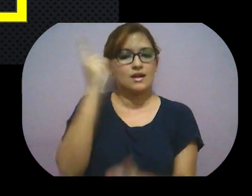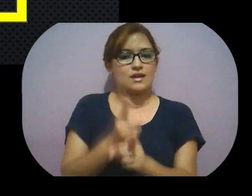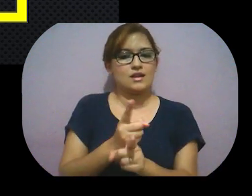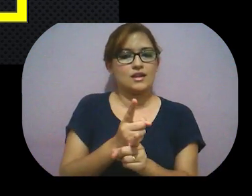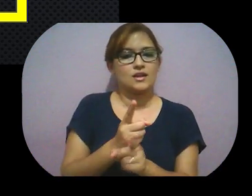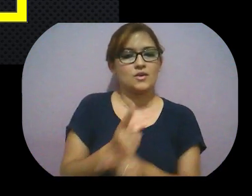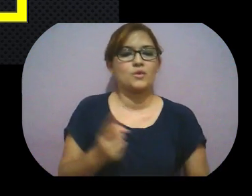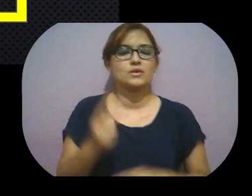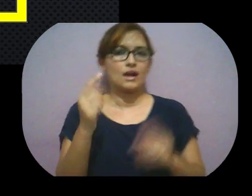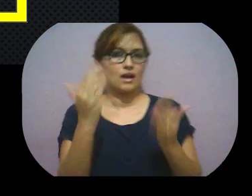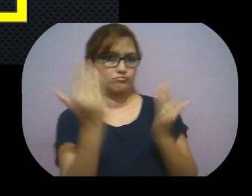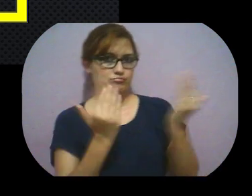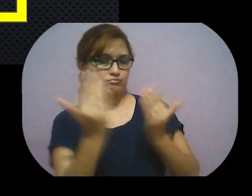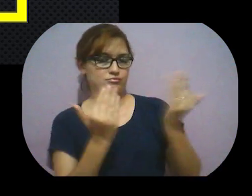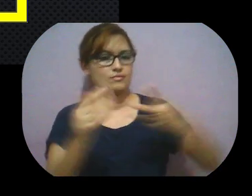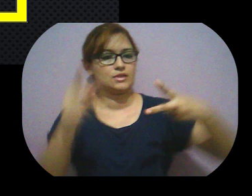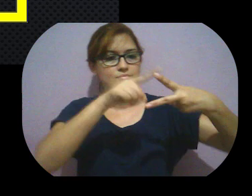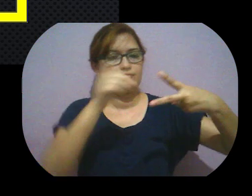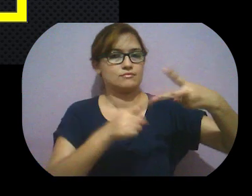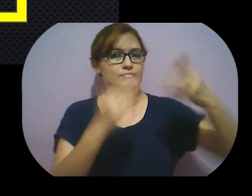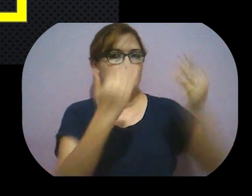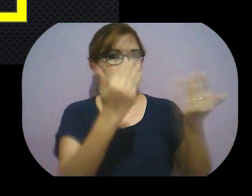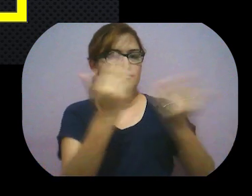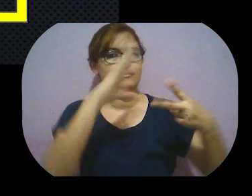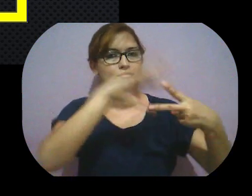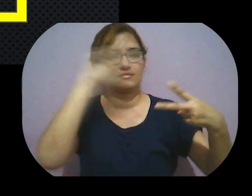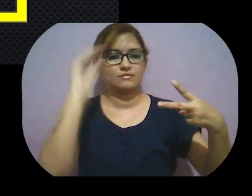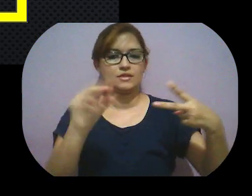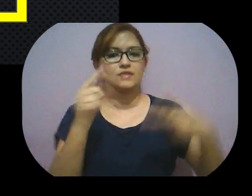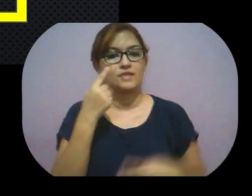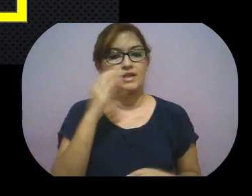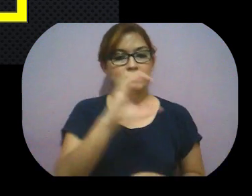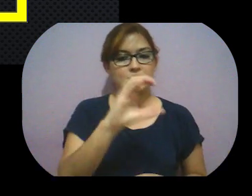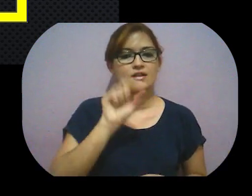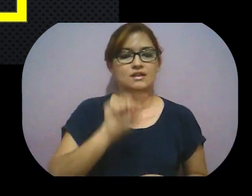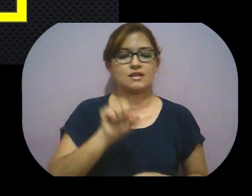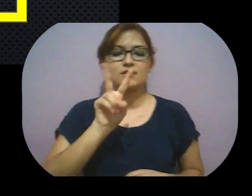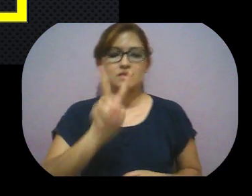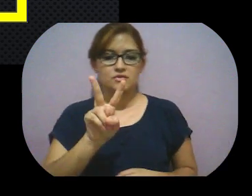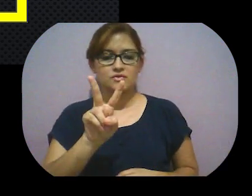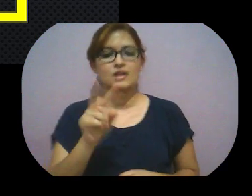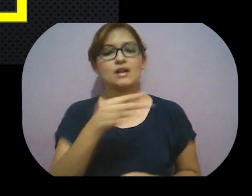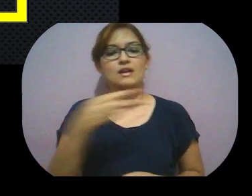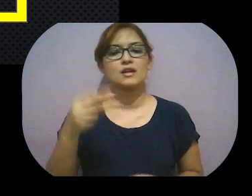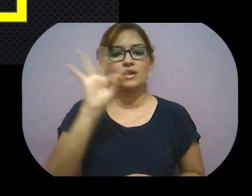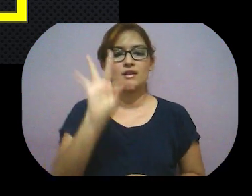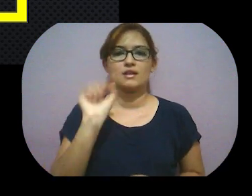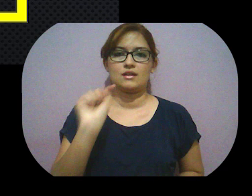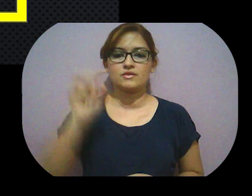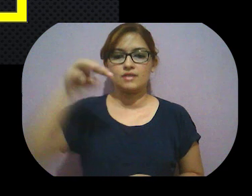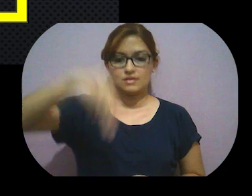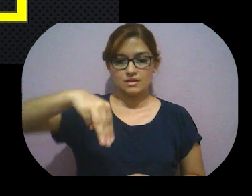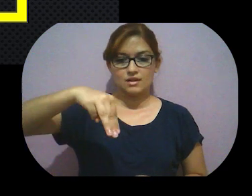TN. Comparando as duas, igualando na M1, eu vou ter que CV é igual a TN. Isolando C,